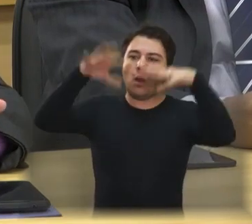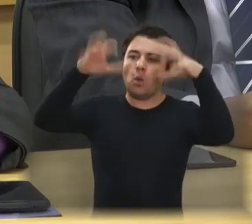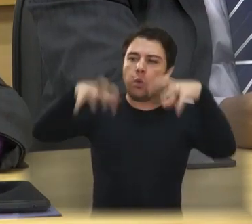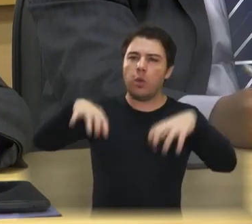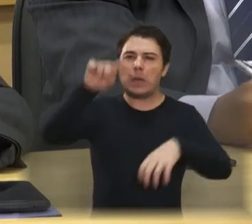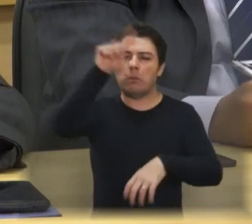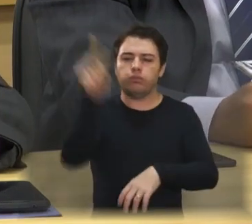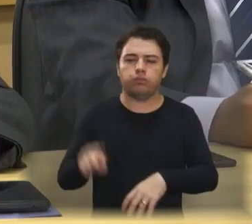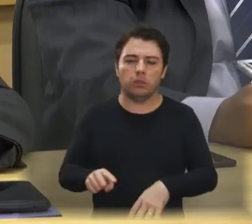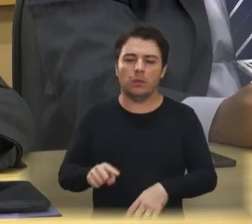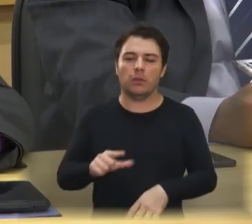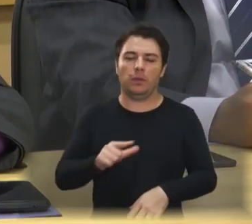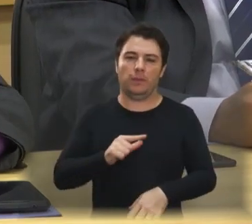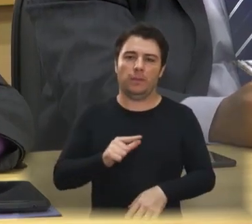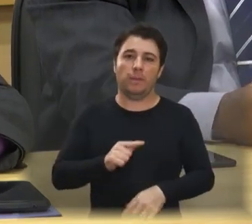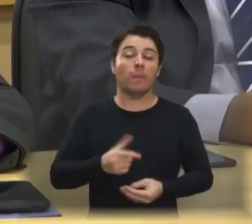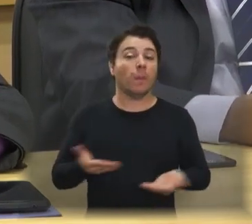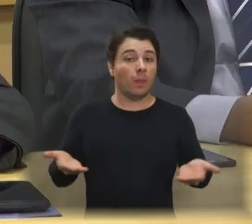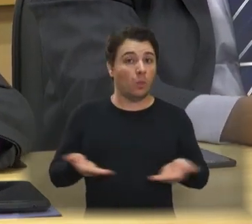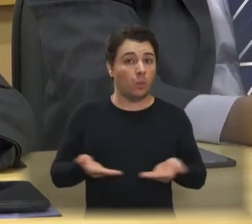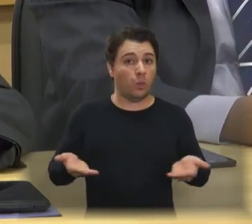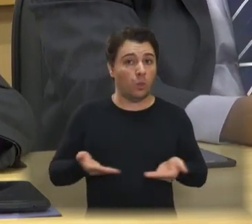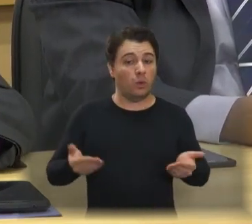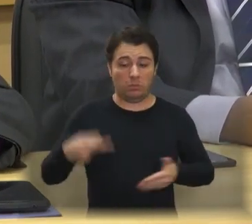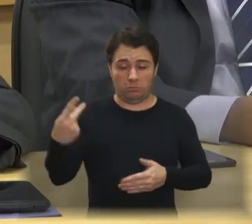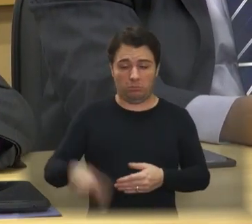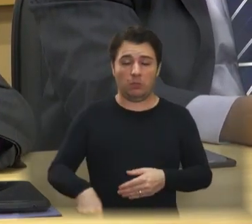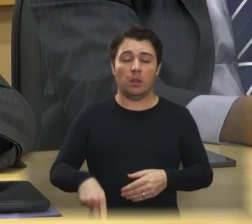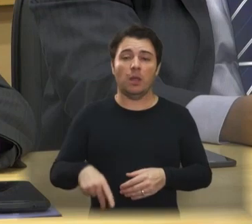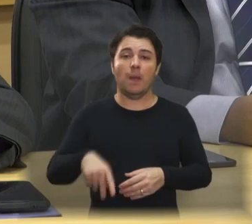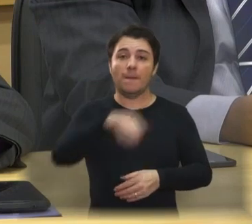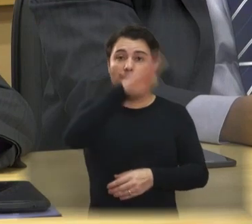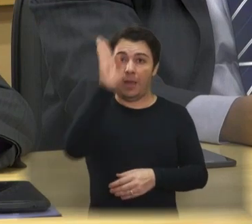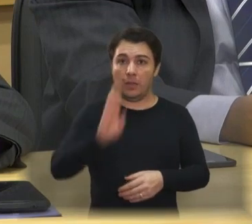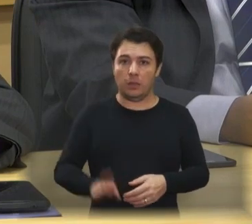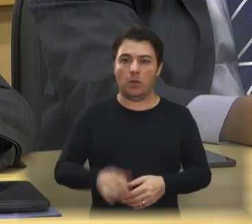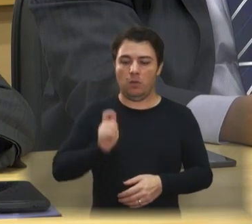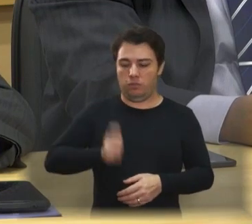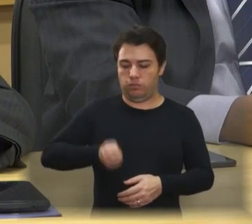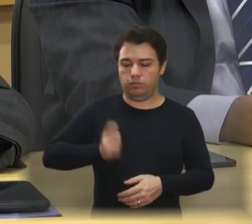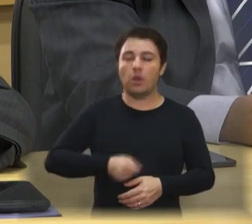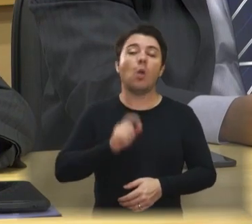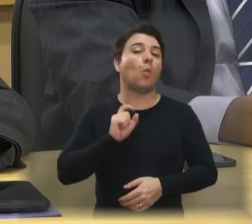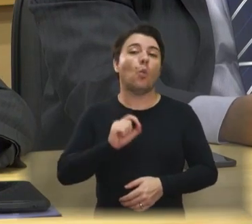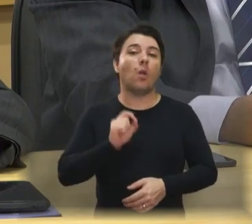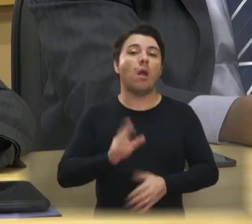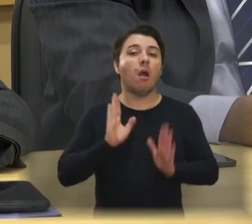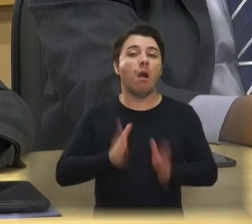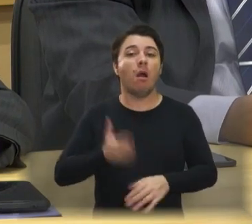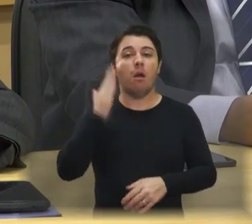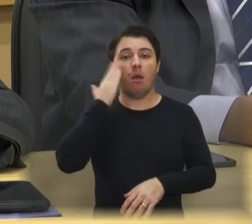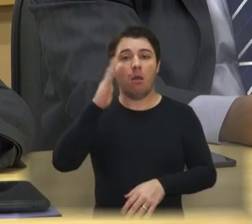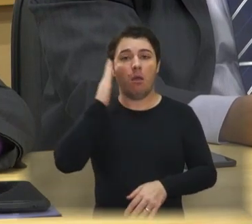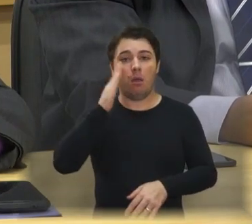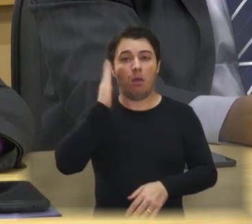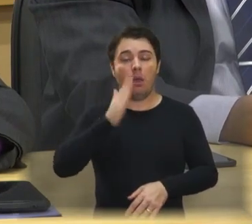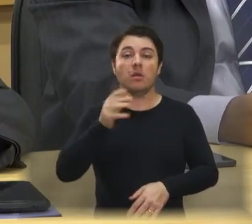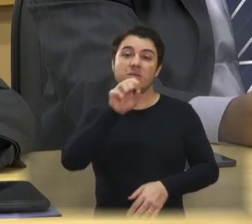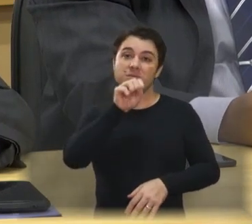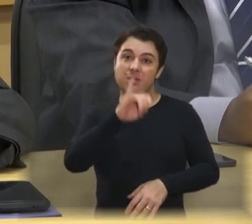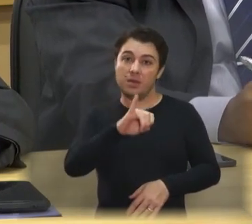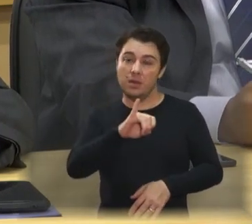e o que que ocorre Hoje os tribunais brasileiros Eles já tenham entendimento Pacífico que